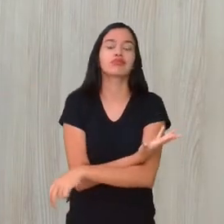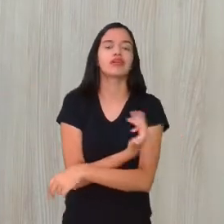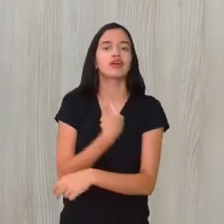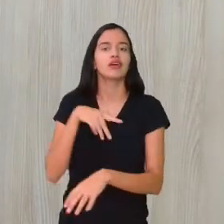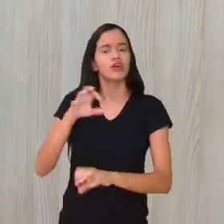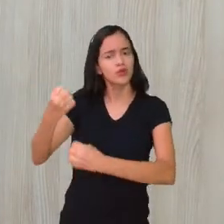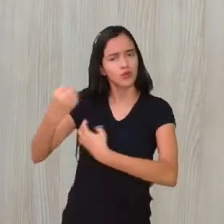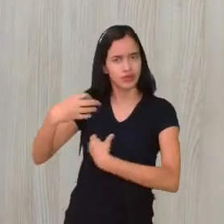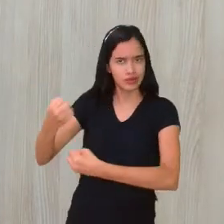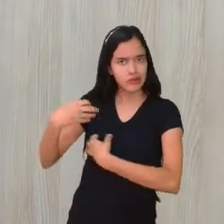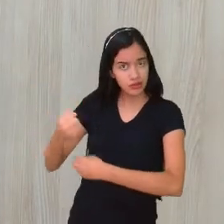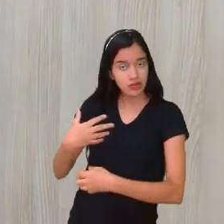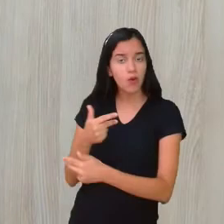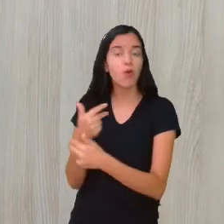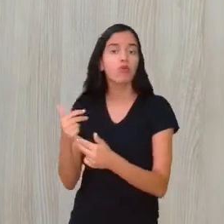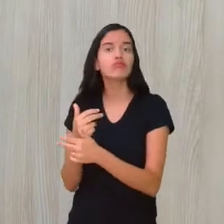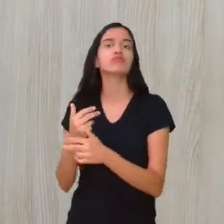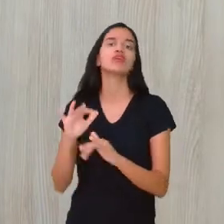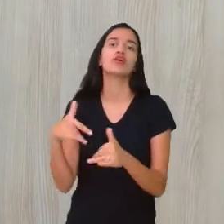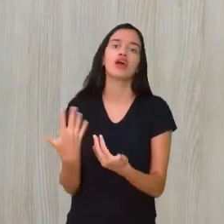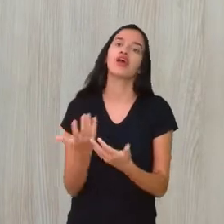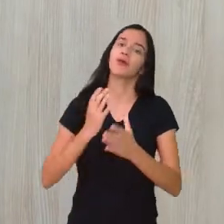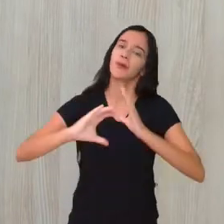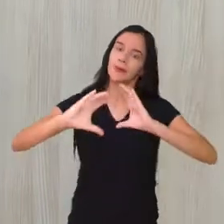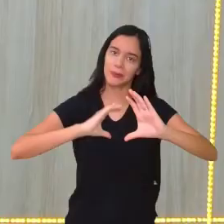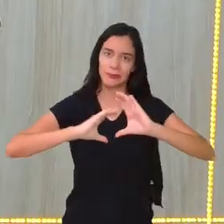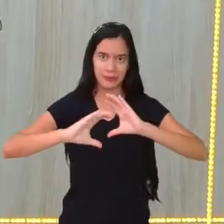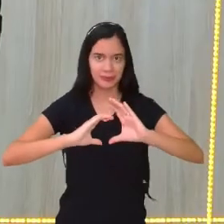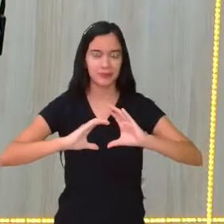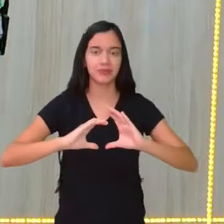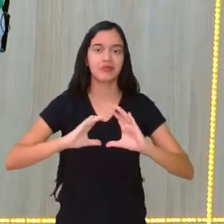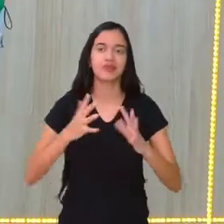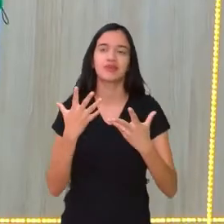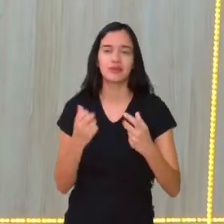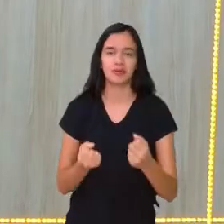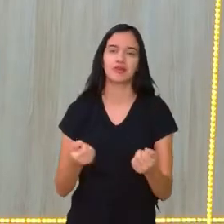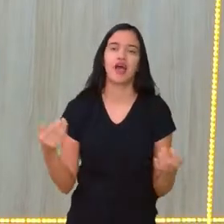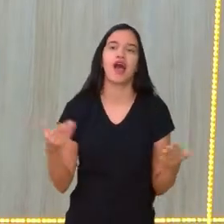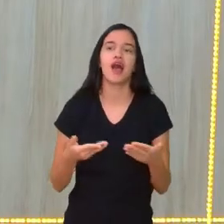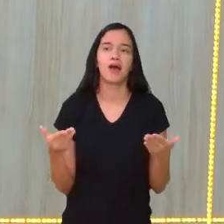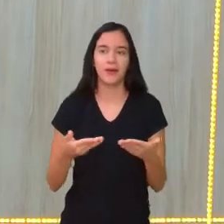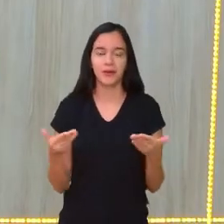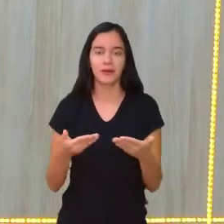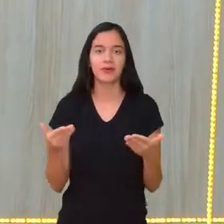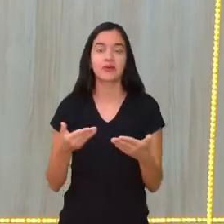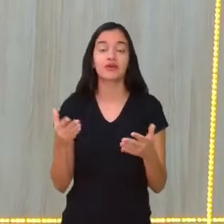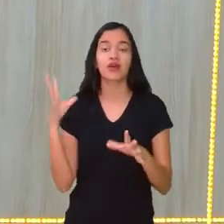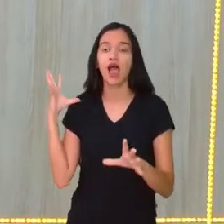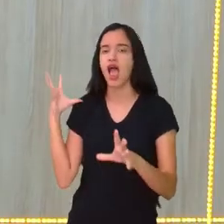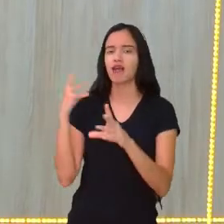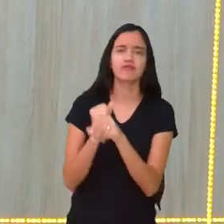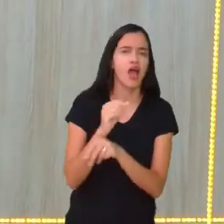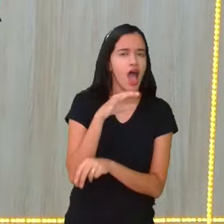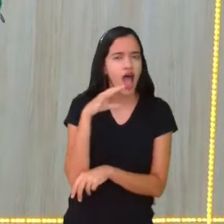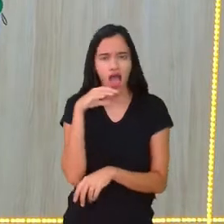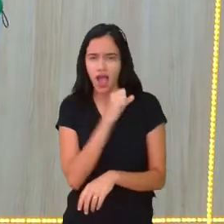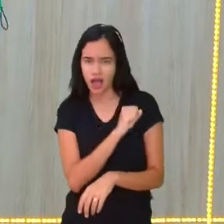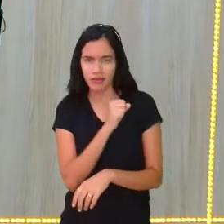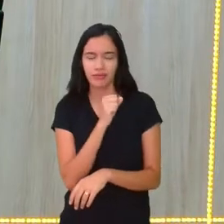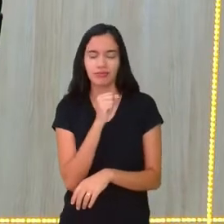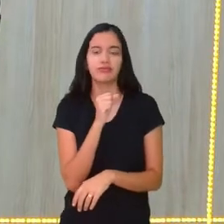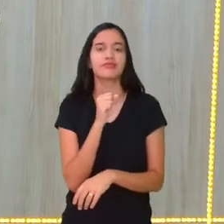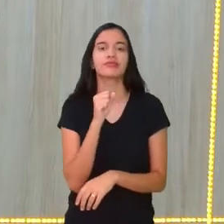nos ensina algo, ela tem algo a nos comunicar. Pois é. Vamos fazer uma breve revisão, assim, bem rápida